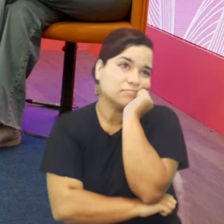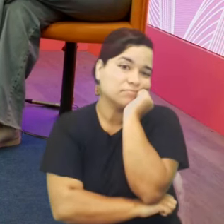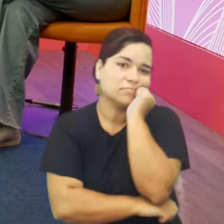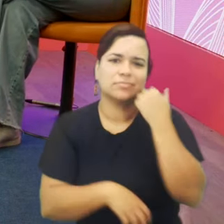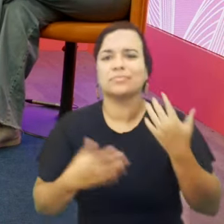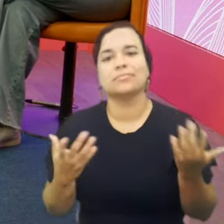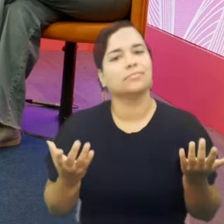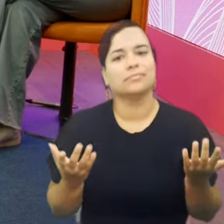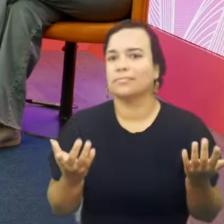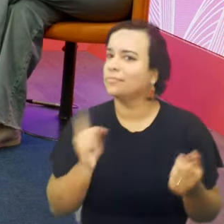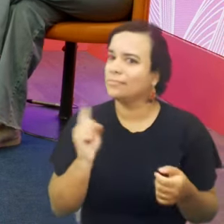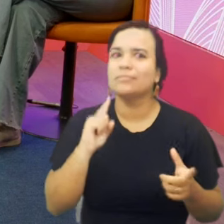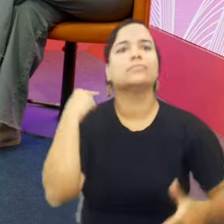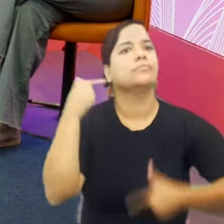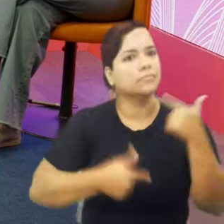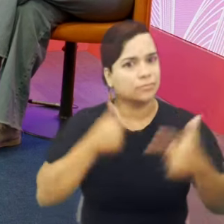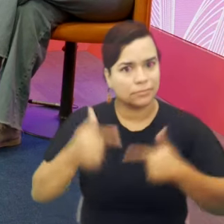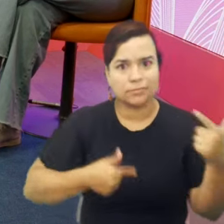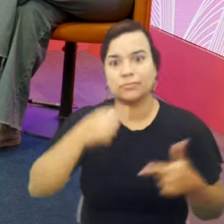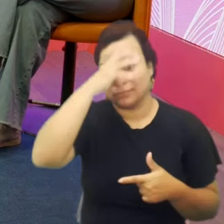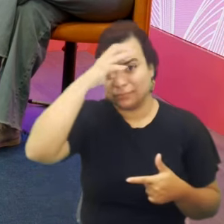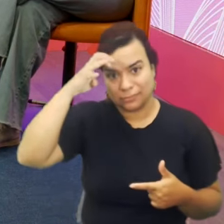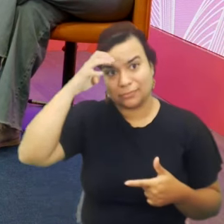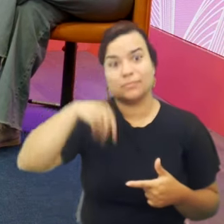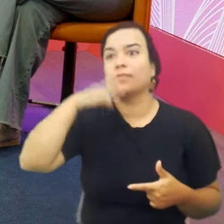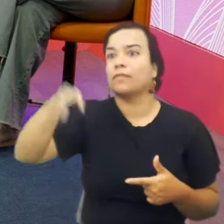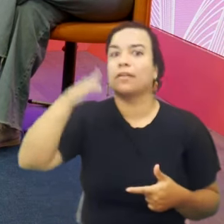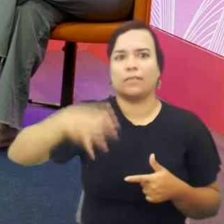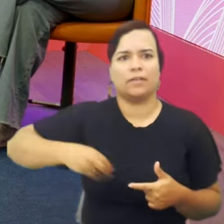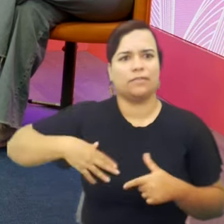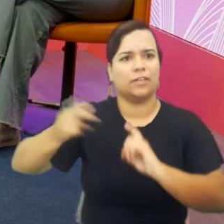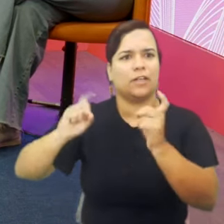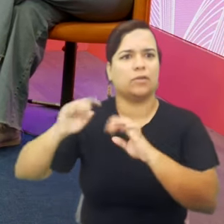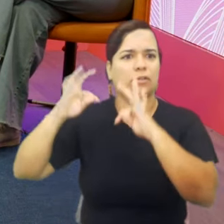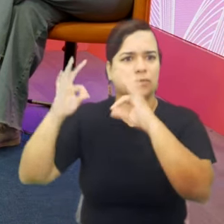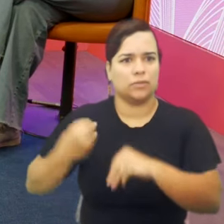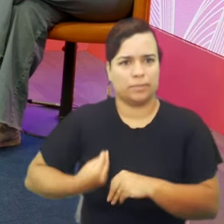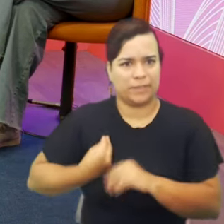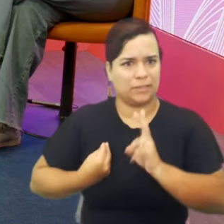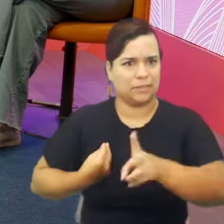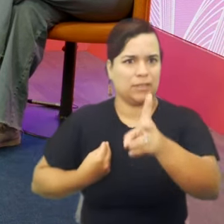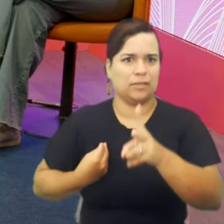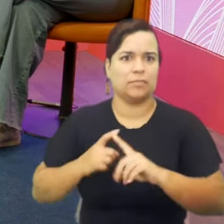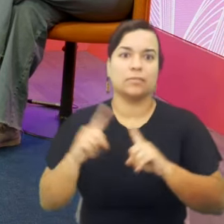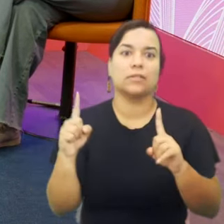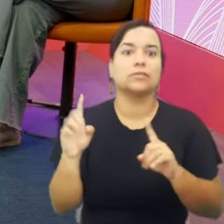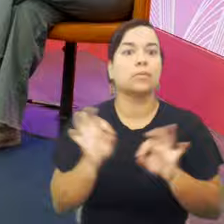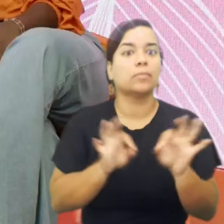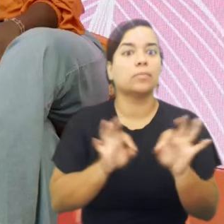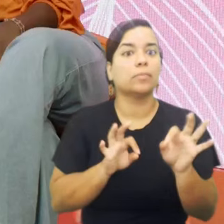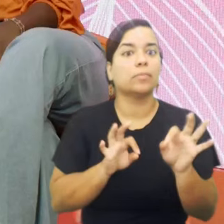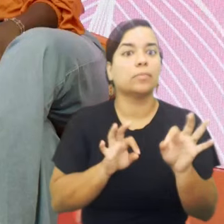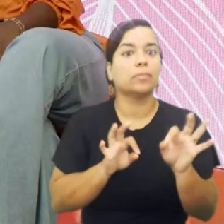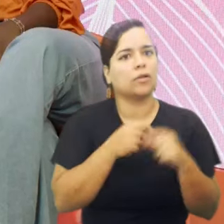Xuxa. Não vai funcionar. Está em todas as reuniões dos filhos, super presentes. E fazer plano de negócios,